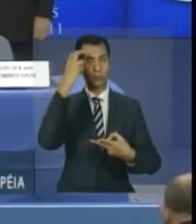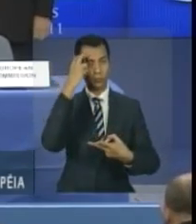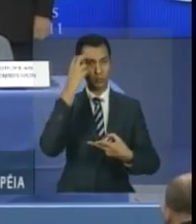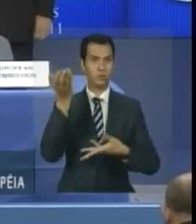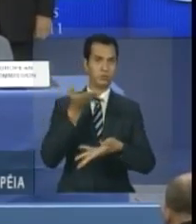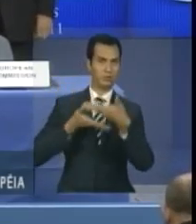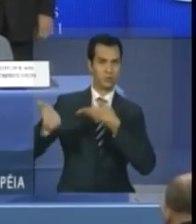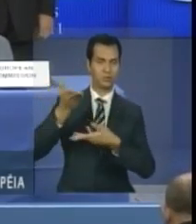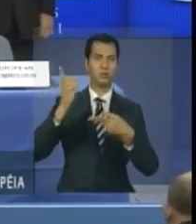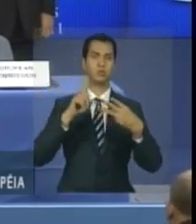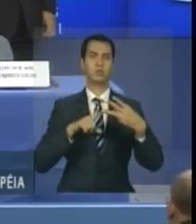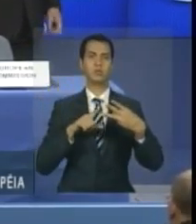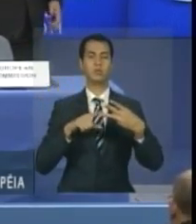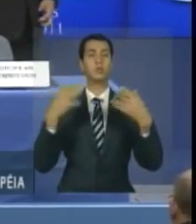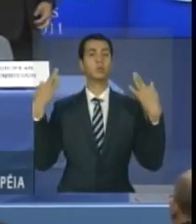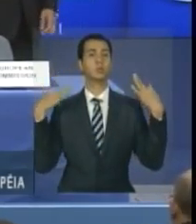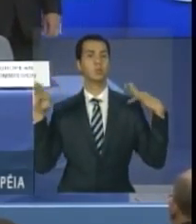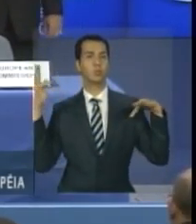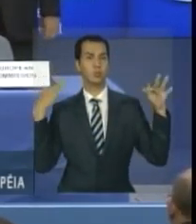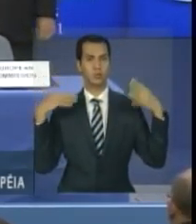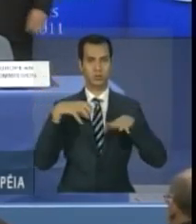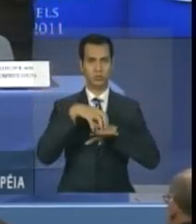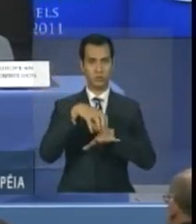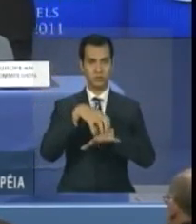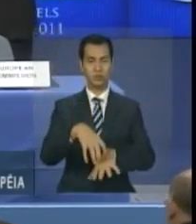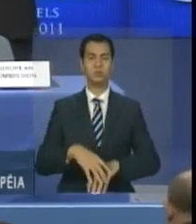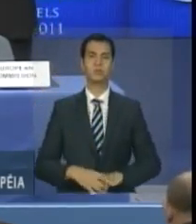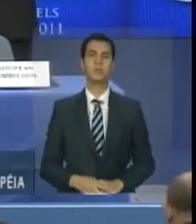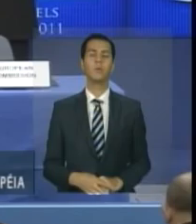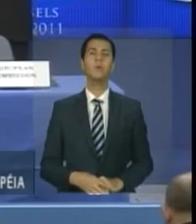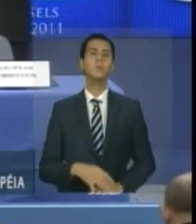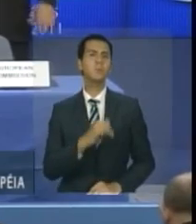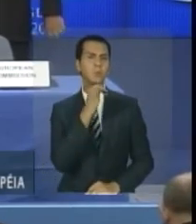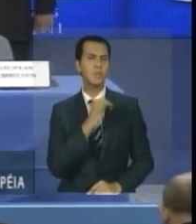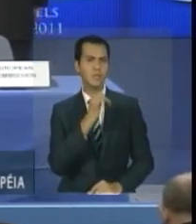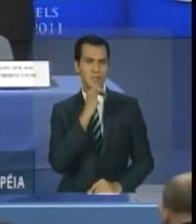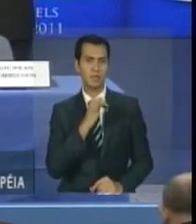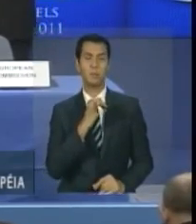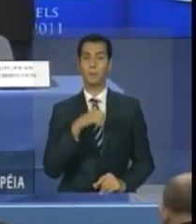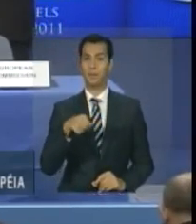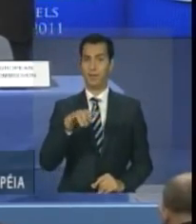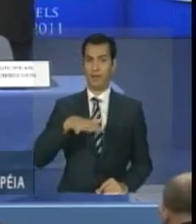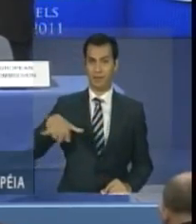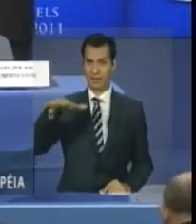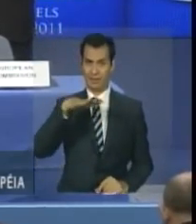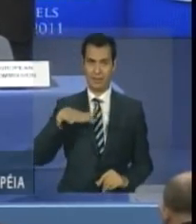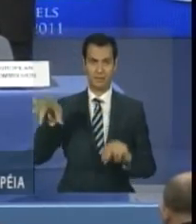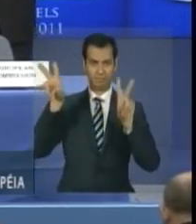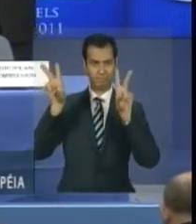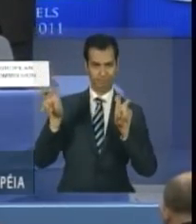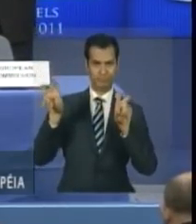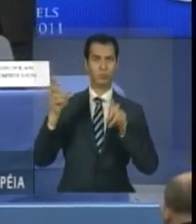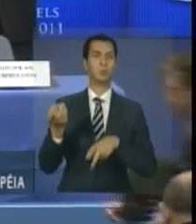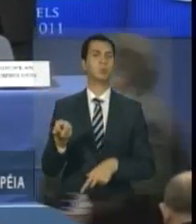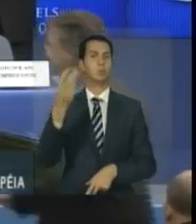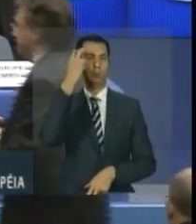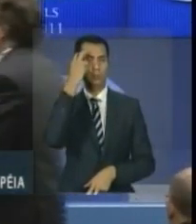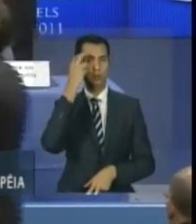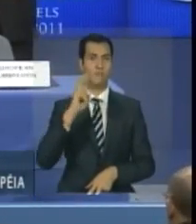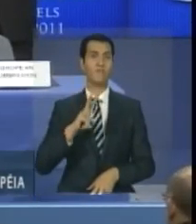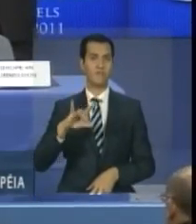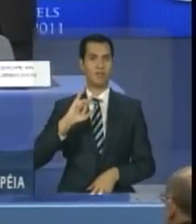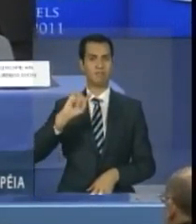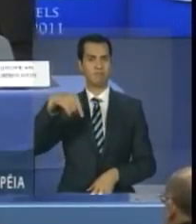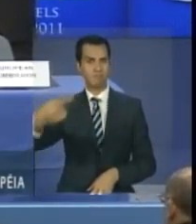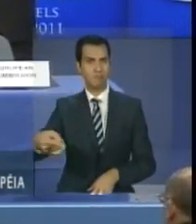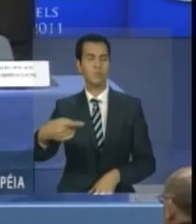Nesse caso, são acordos bilaterais nas áreas de políticas espaciais, cooperação cultural e de